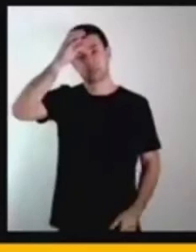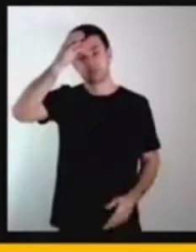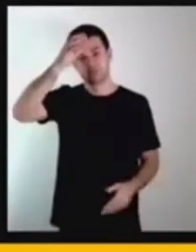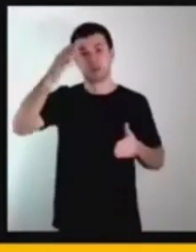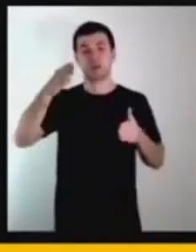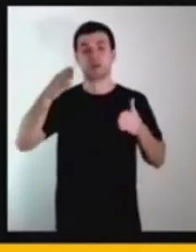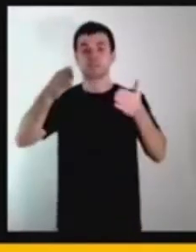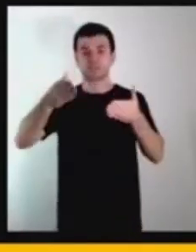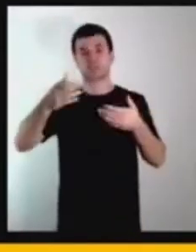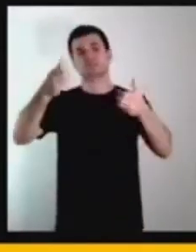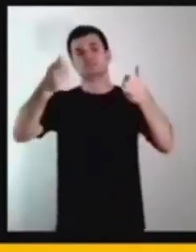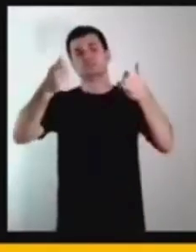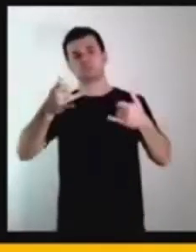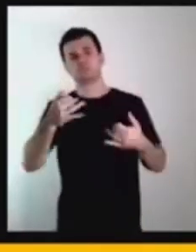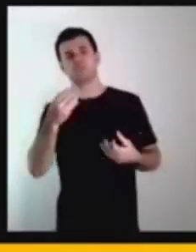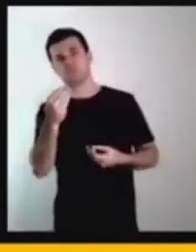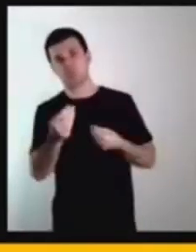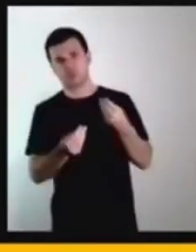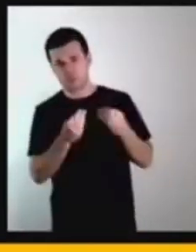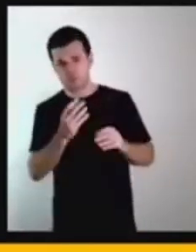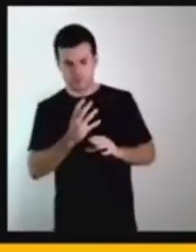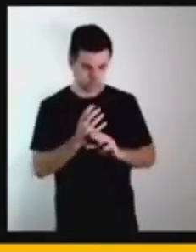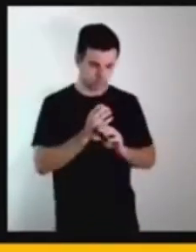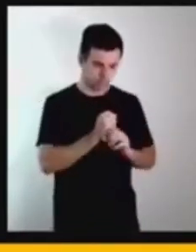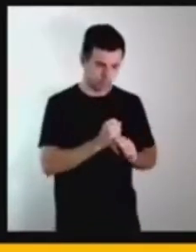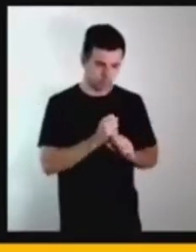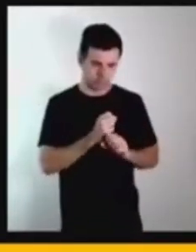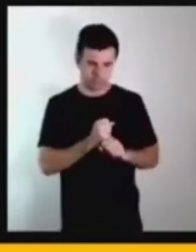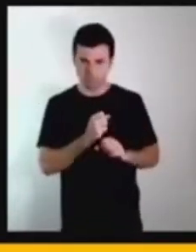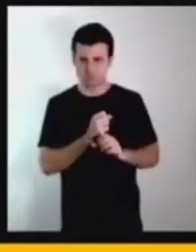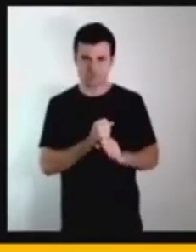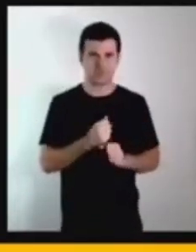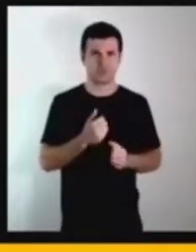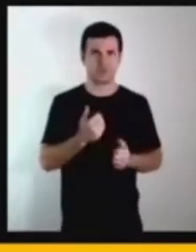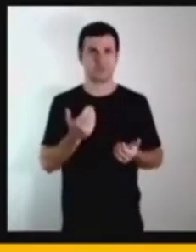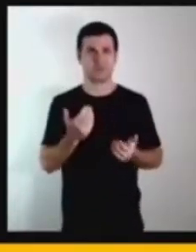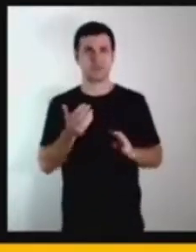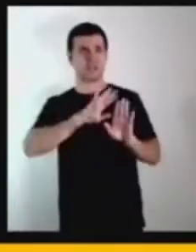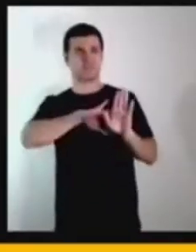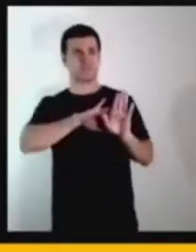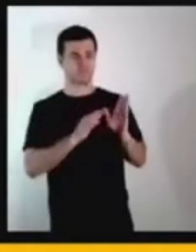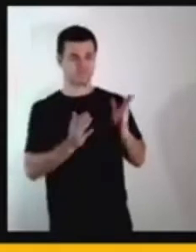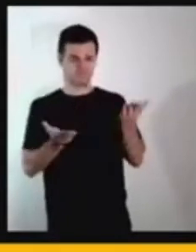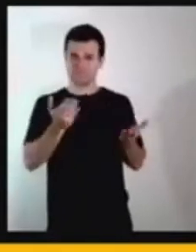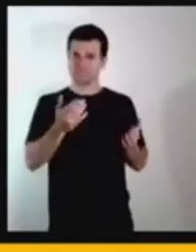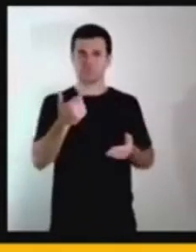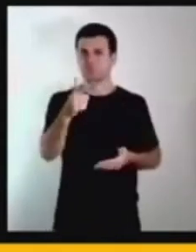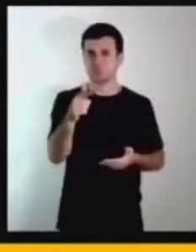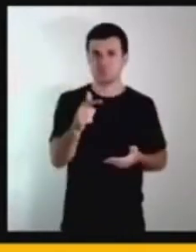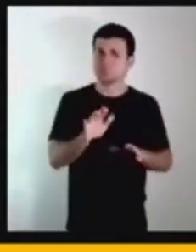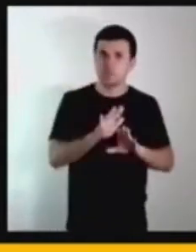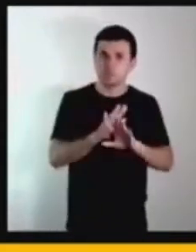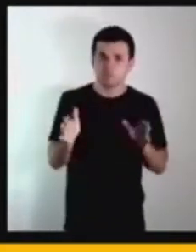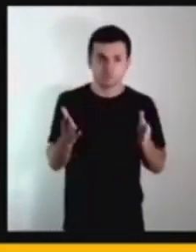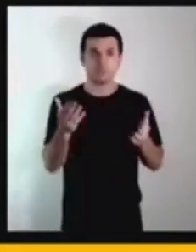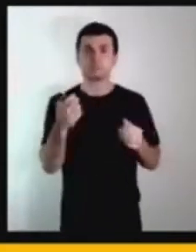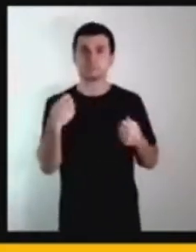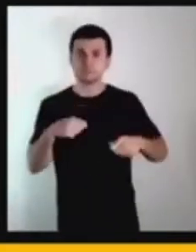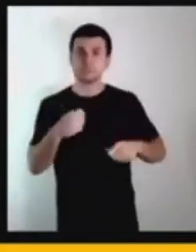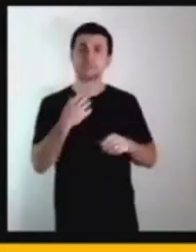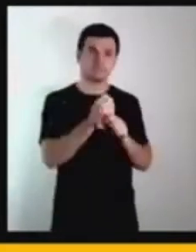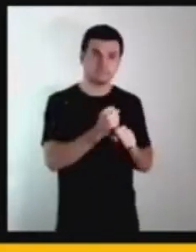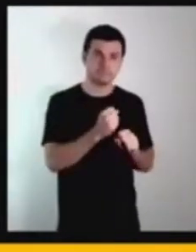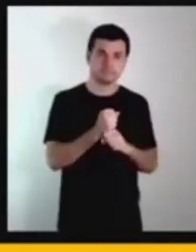é que fazia e disse que a conta era a conta, que não tinha isso de metáfora nem nada, e que no final das contas não existia igualdade para a